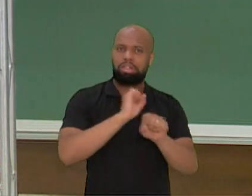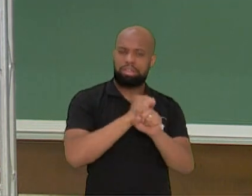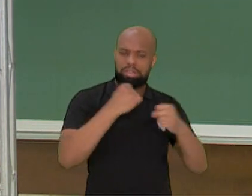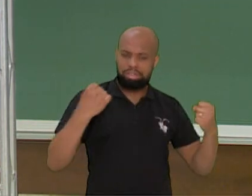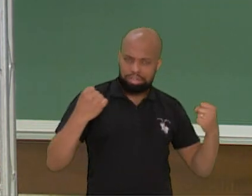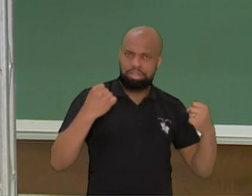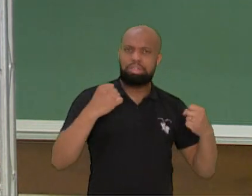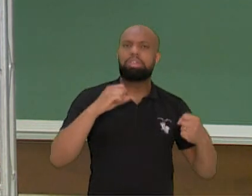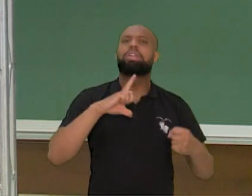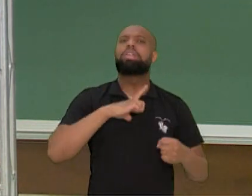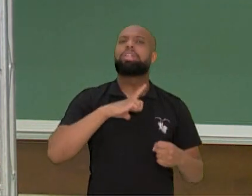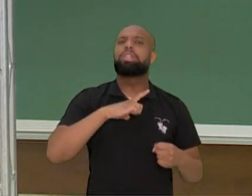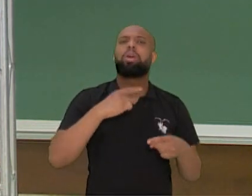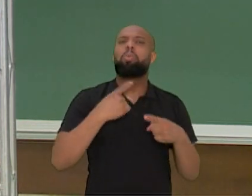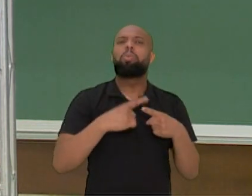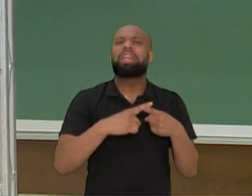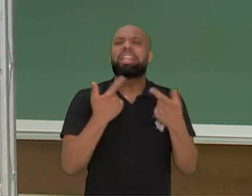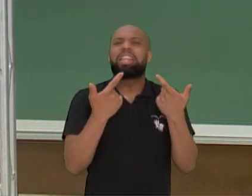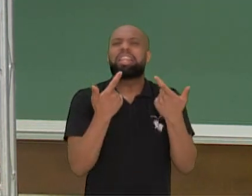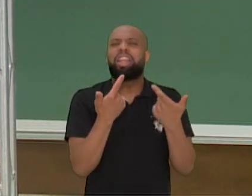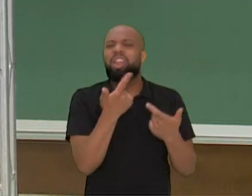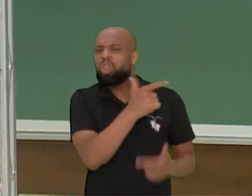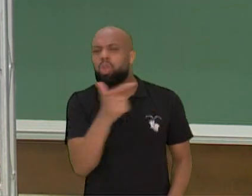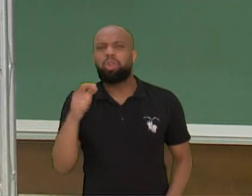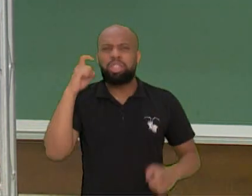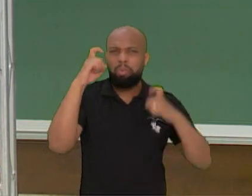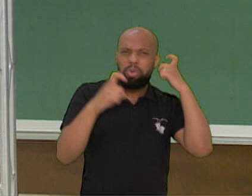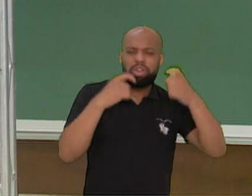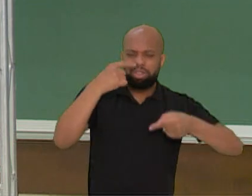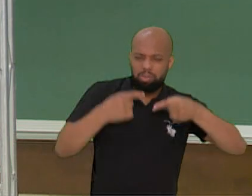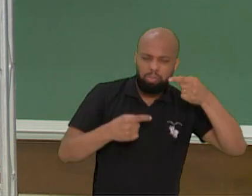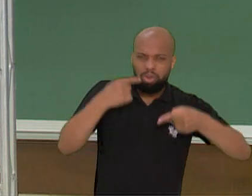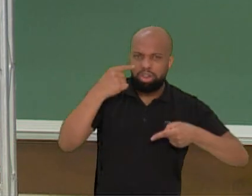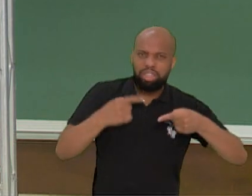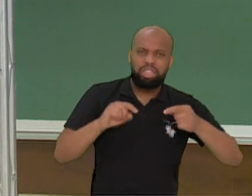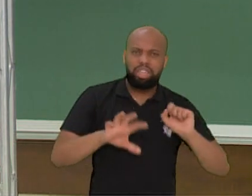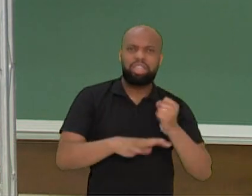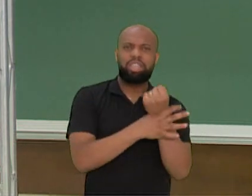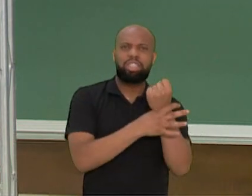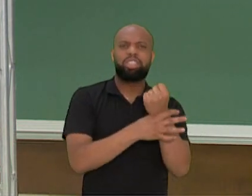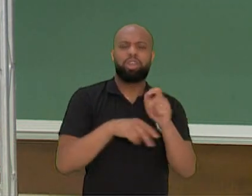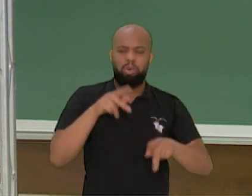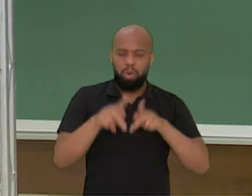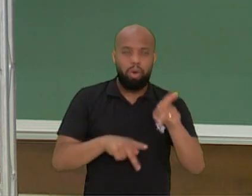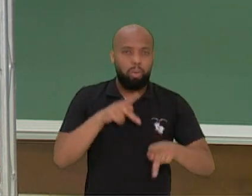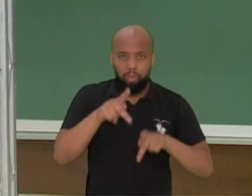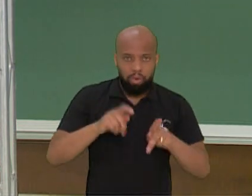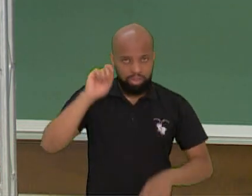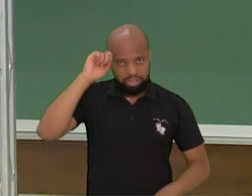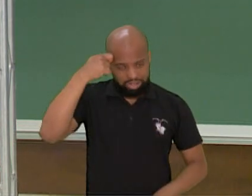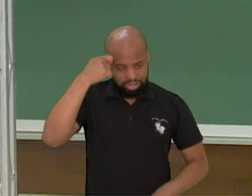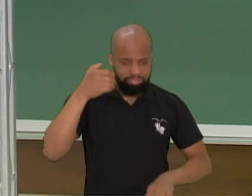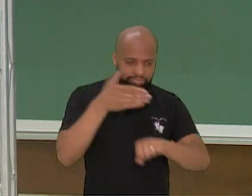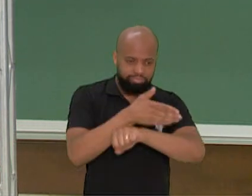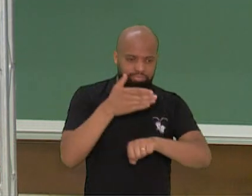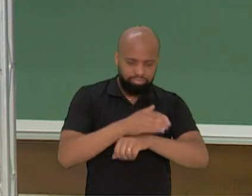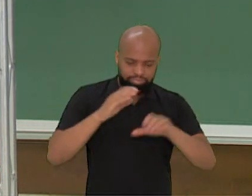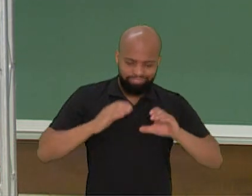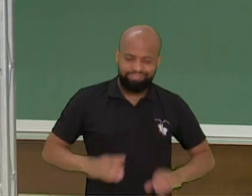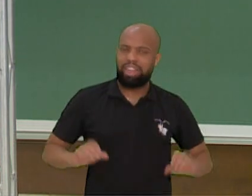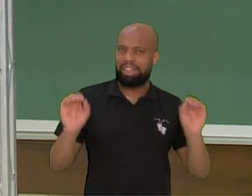da escravidão se fez sem a preocupação política de garantir ao povo negro acesso à cidadania plena e sem garantia